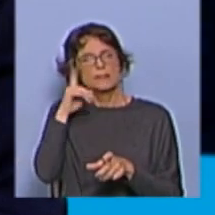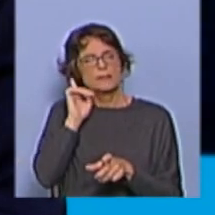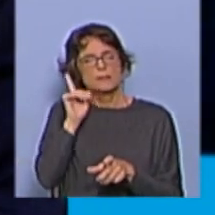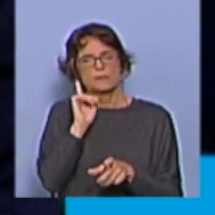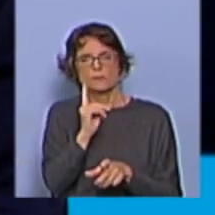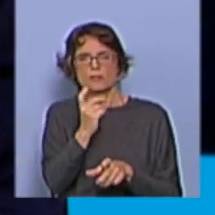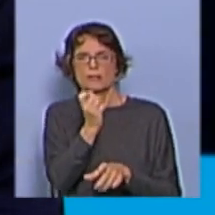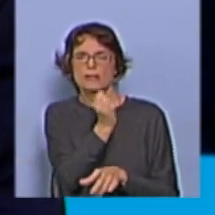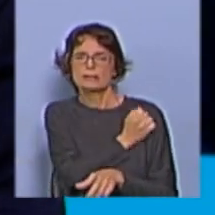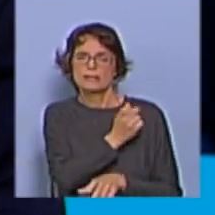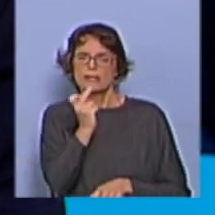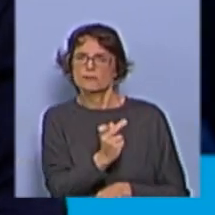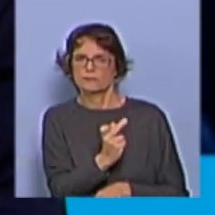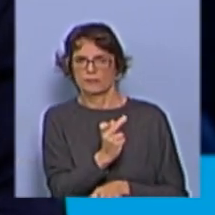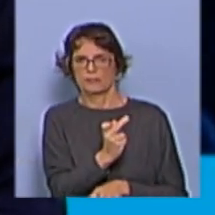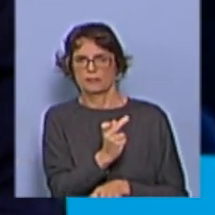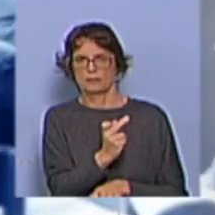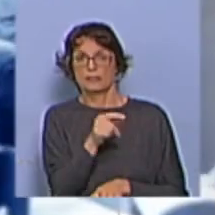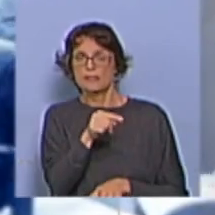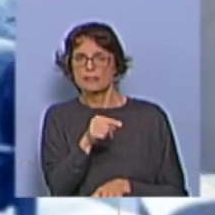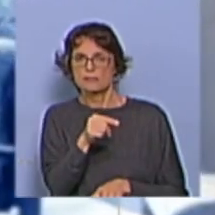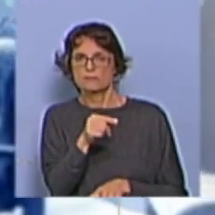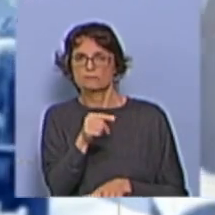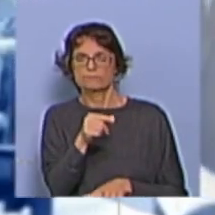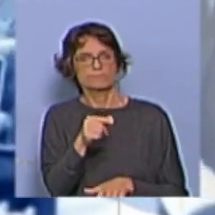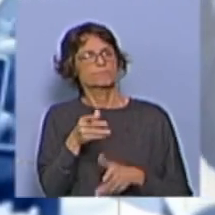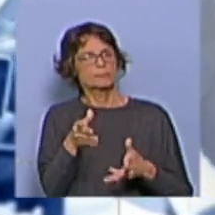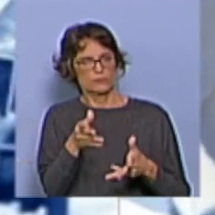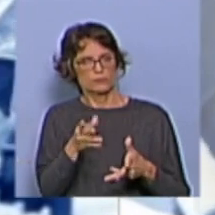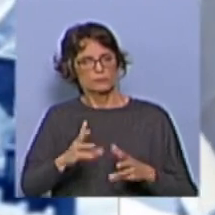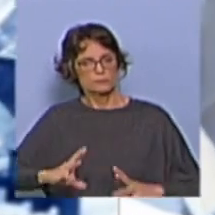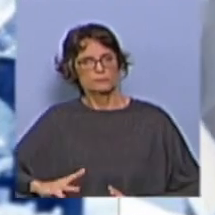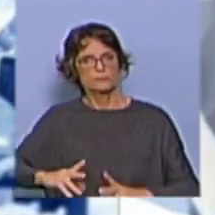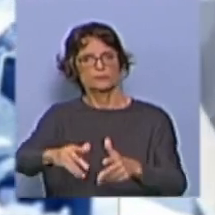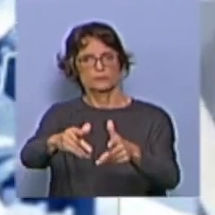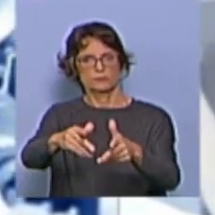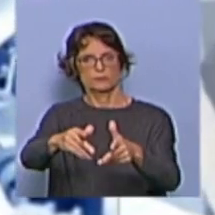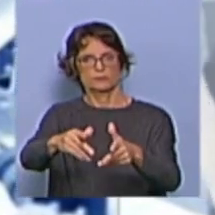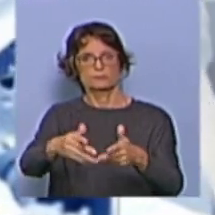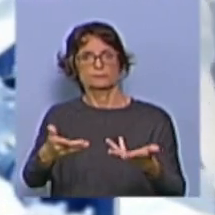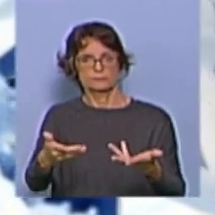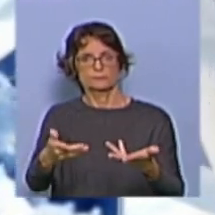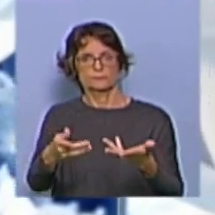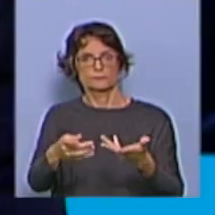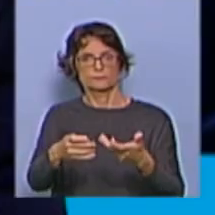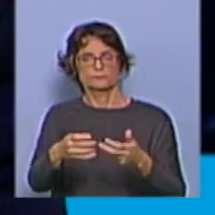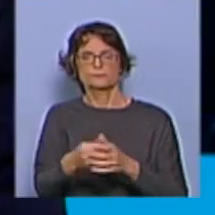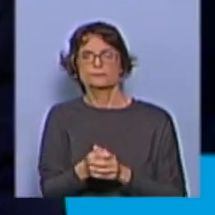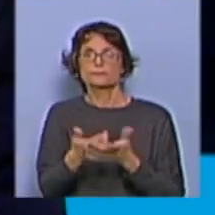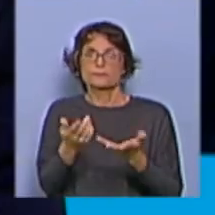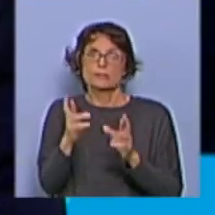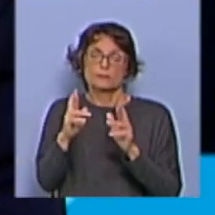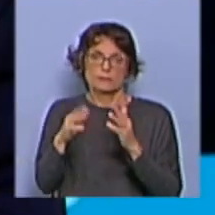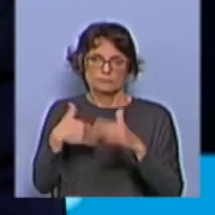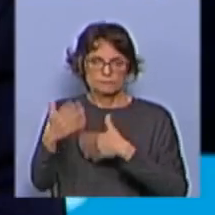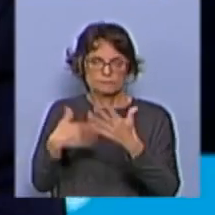os comportamentos, neste caso económicos, para o seu próprio bem e para o bem comum. Esperemos que de facto assim aconteça e